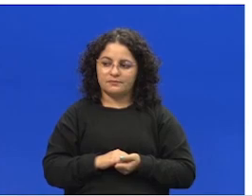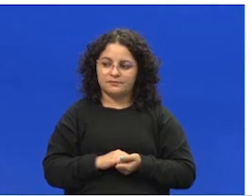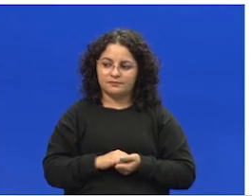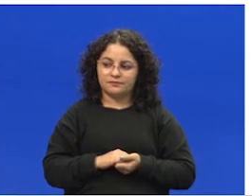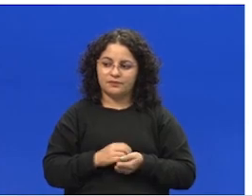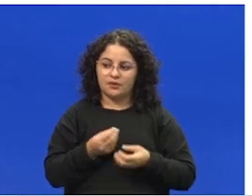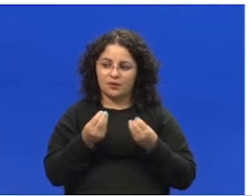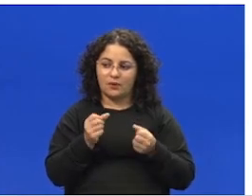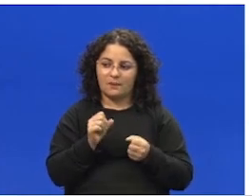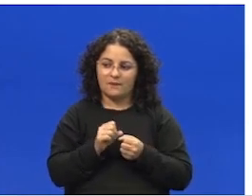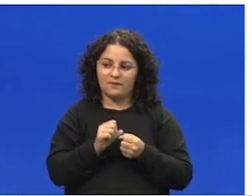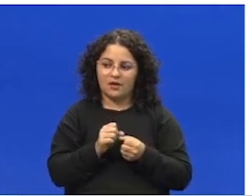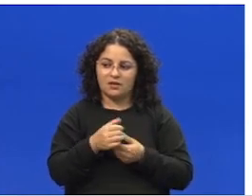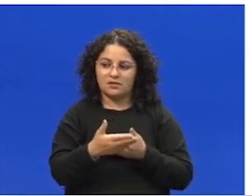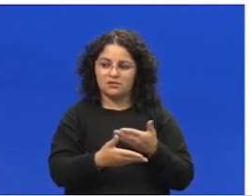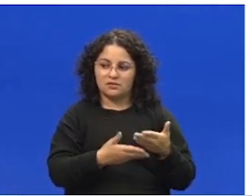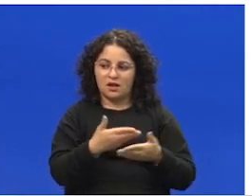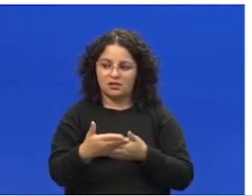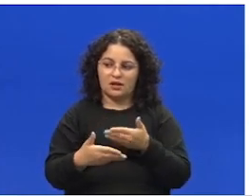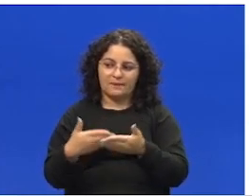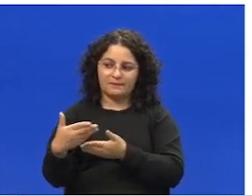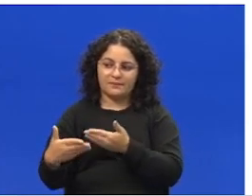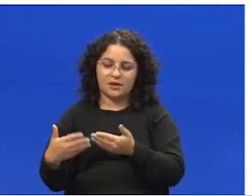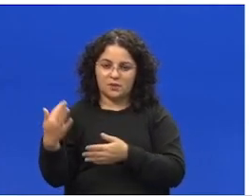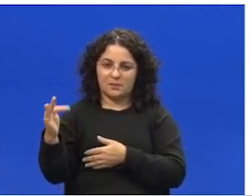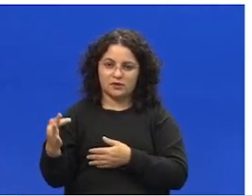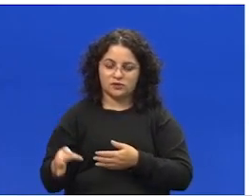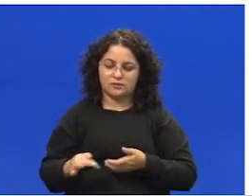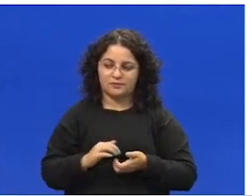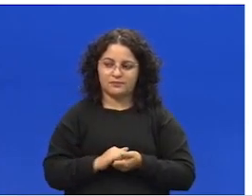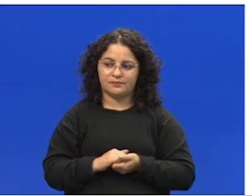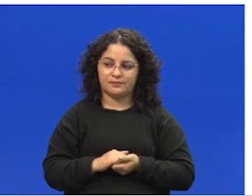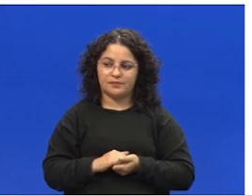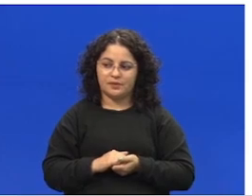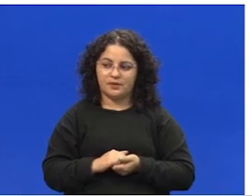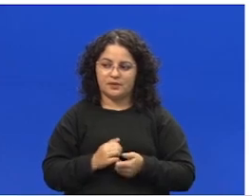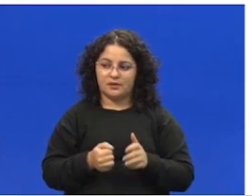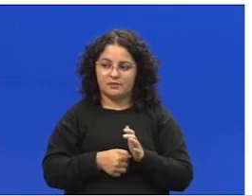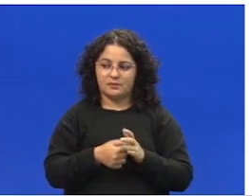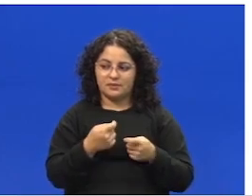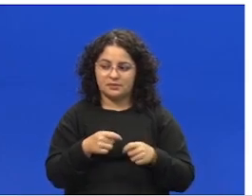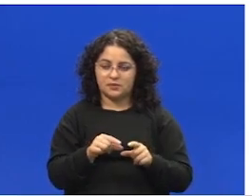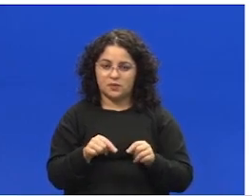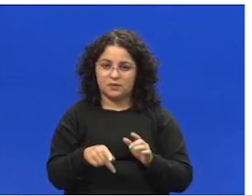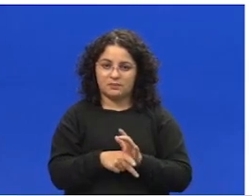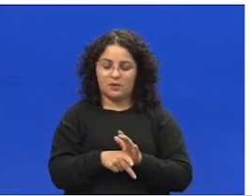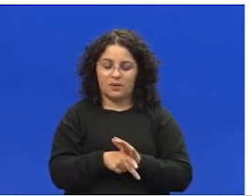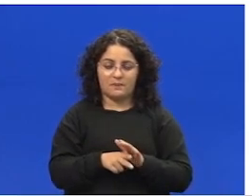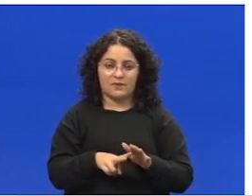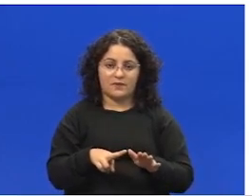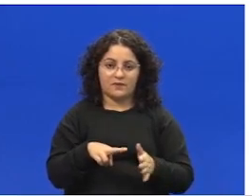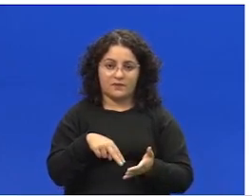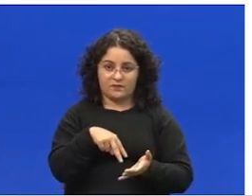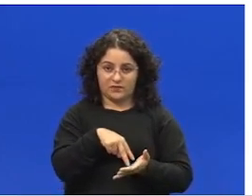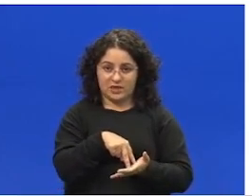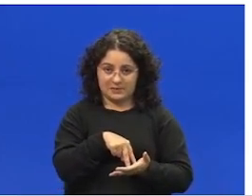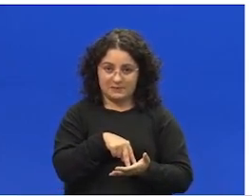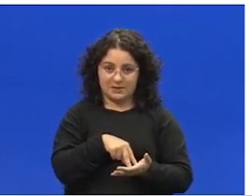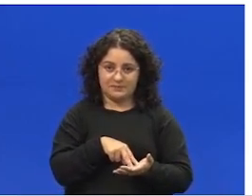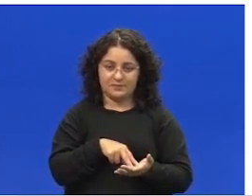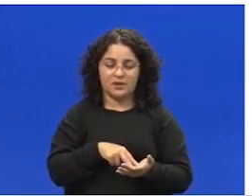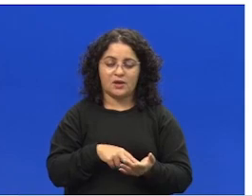Como é feito o tratamento desta lesão? Primeira coisa, eu preciso fornecer a estabilização.